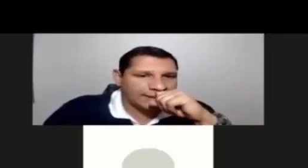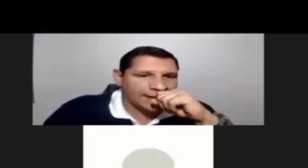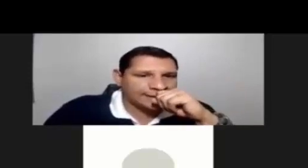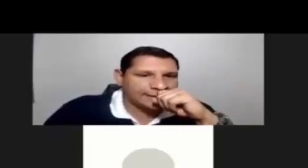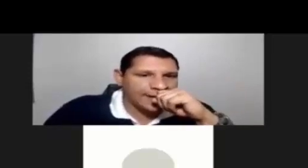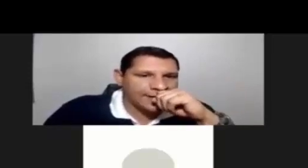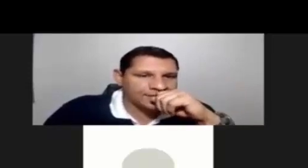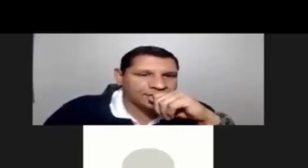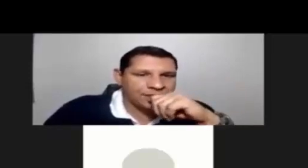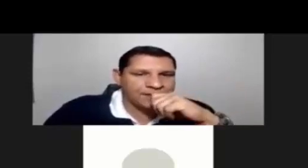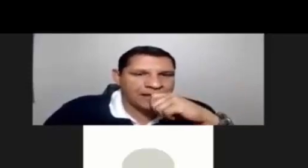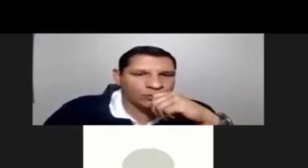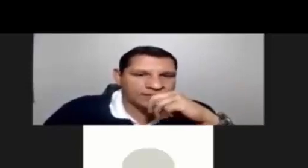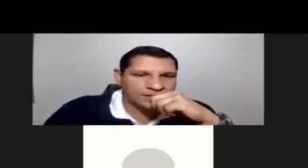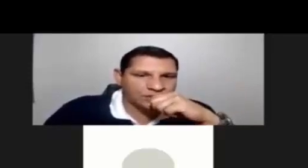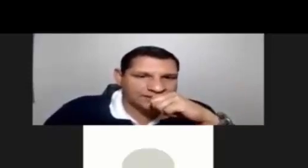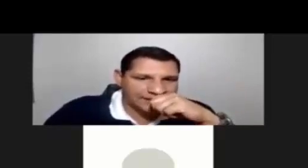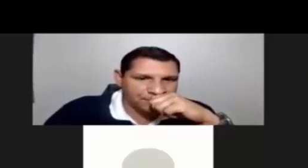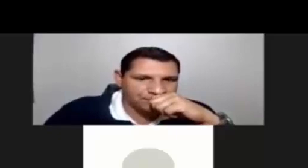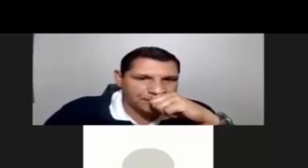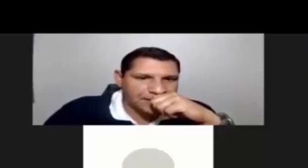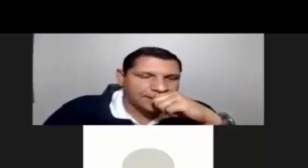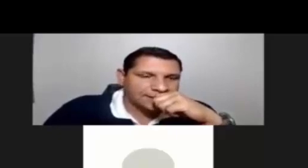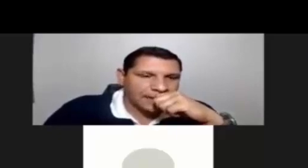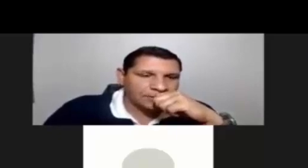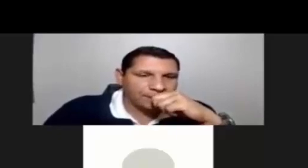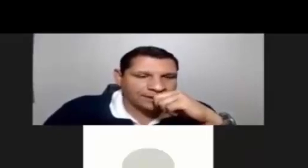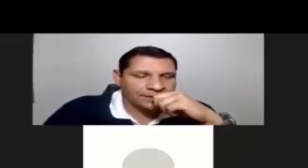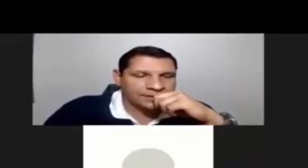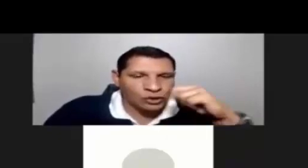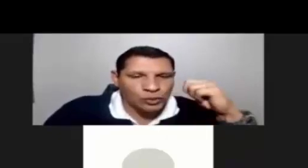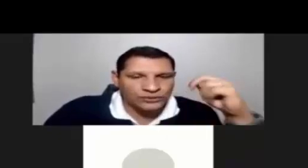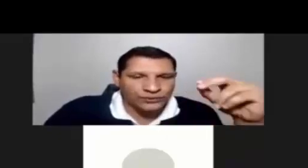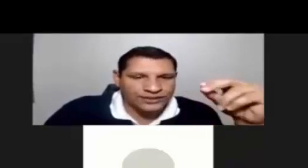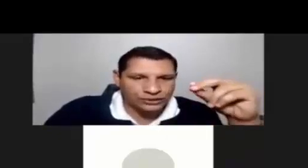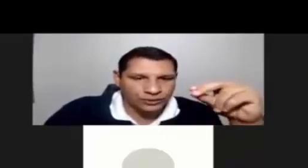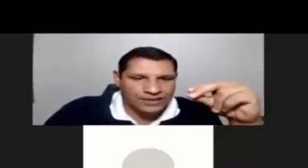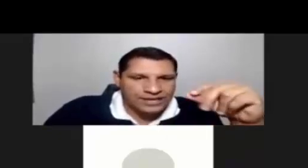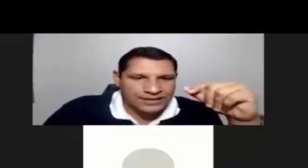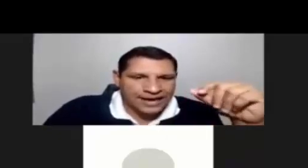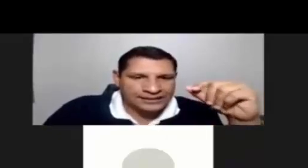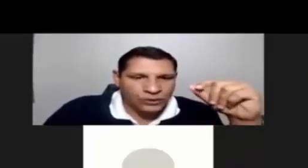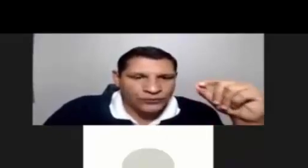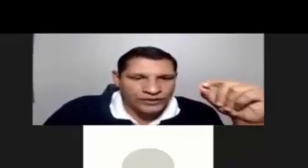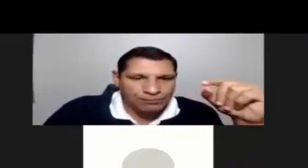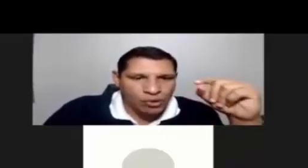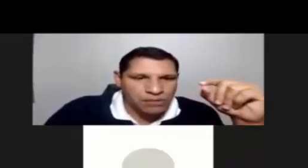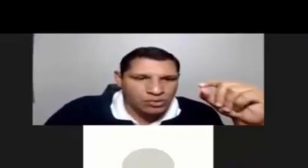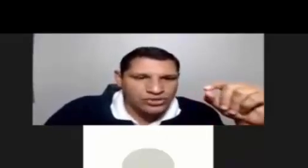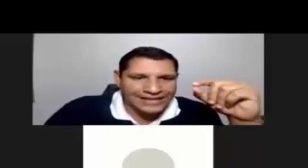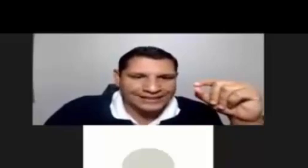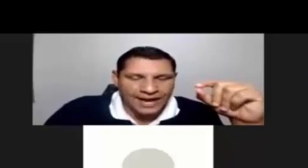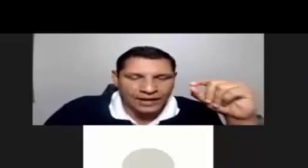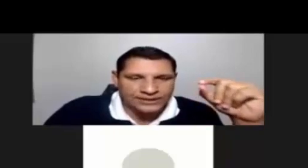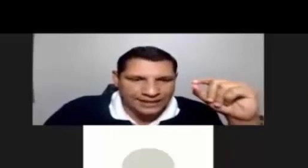a nossa casa terrestre deste tabernáculo se desfizer temos da parte de Deus um edifício casa não feita por